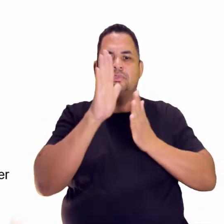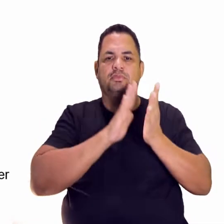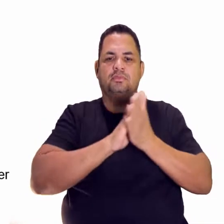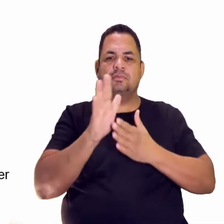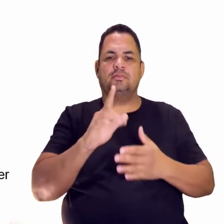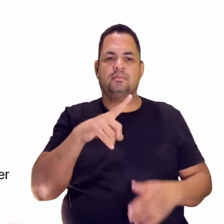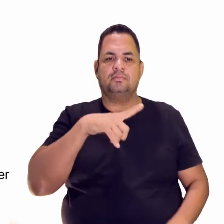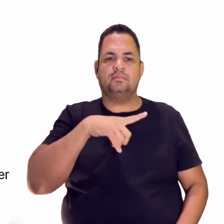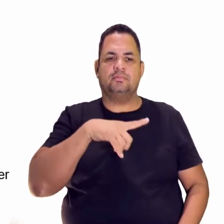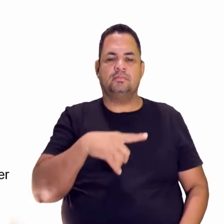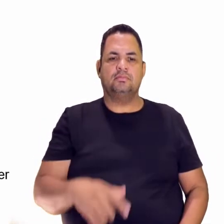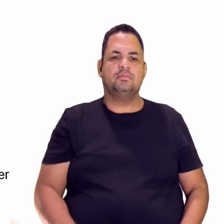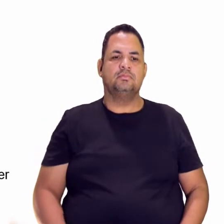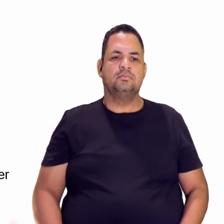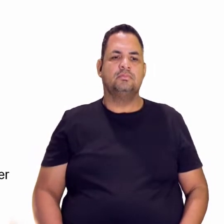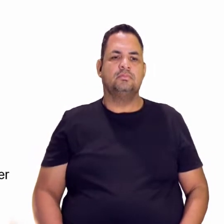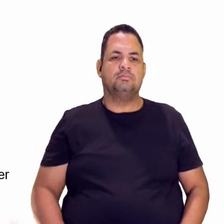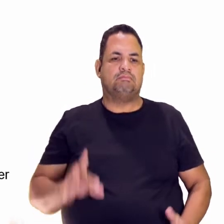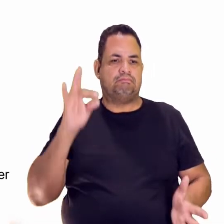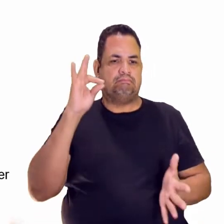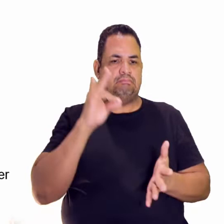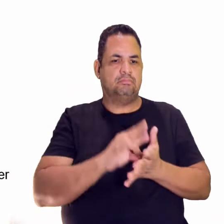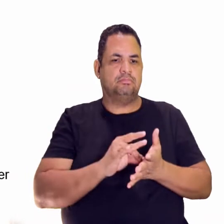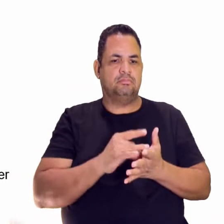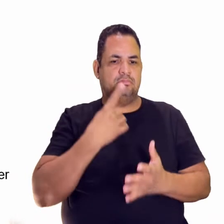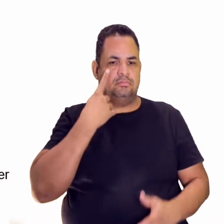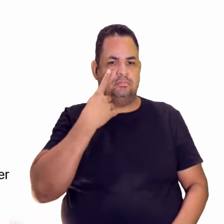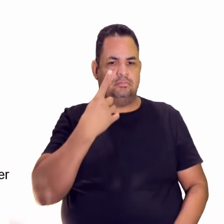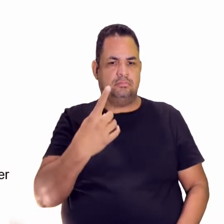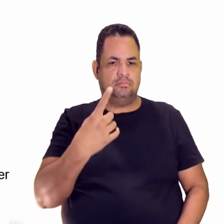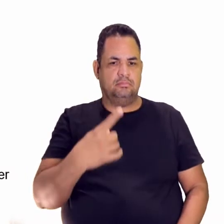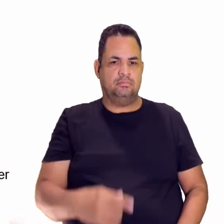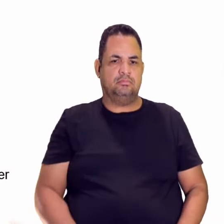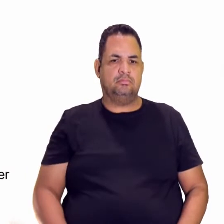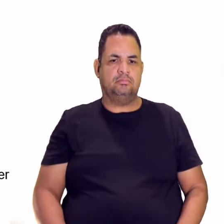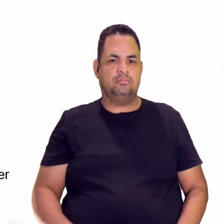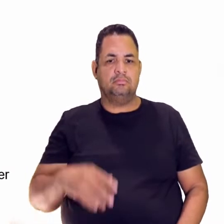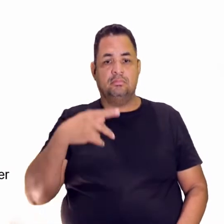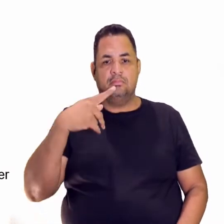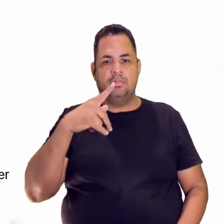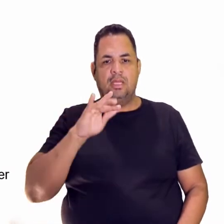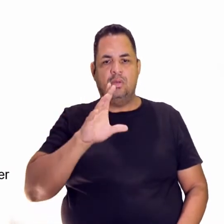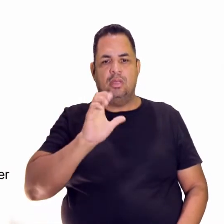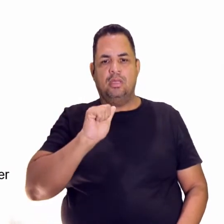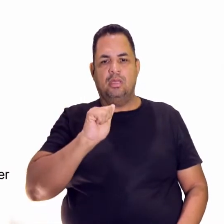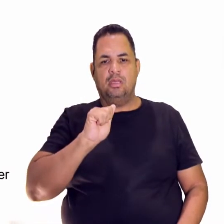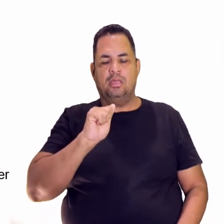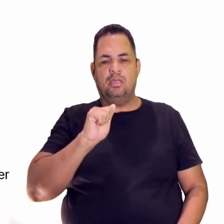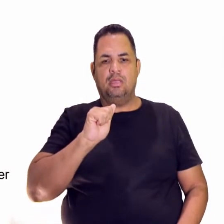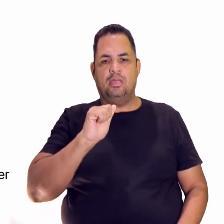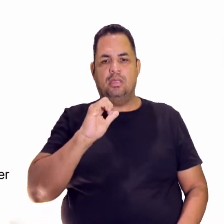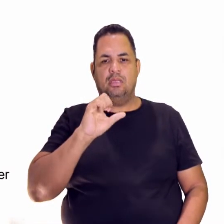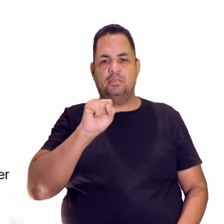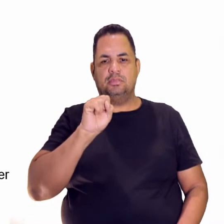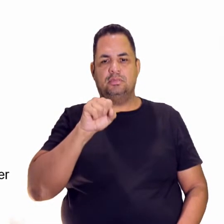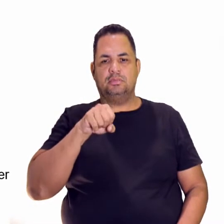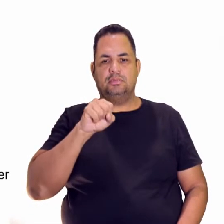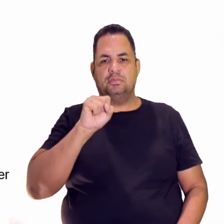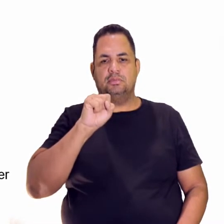tem também aqui, ó, Um Legítimo Olhar, de Paula Sampaio, né?